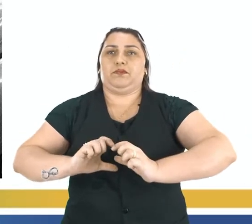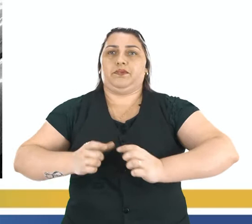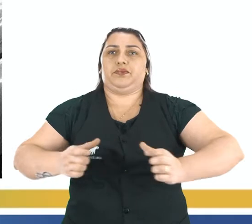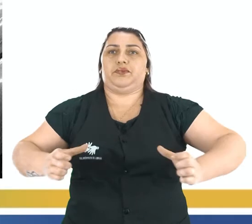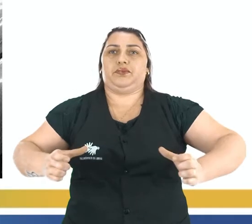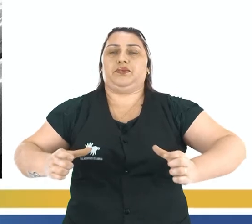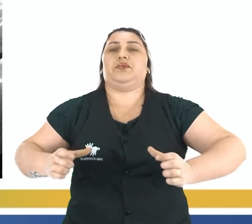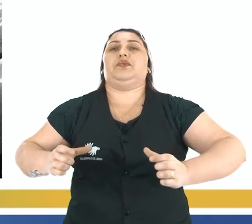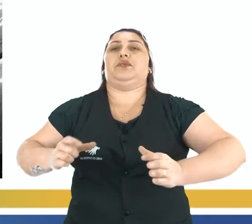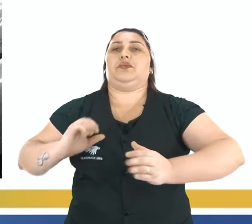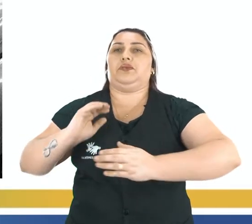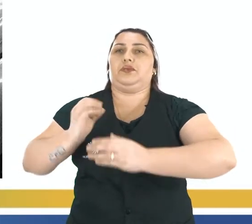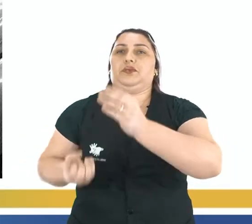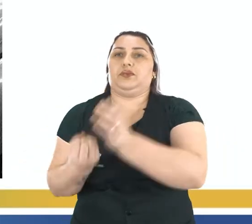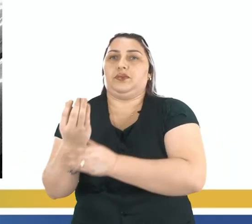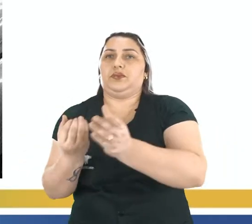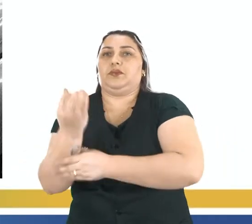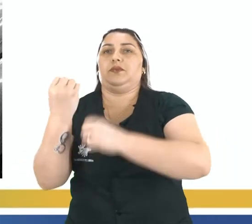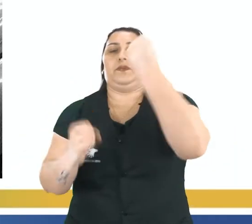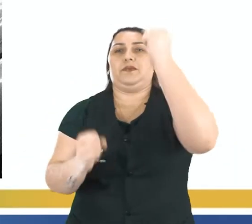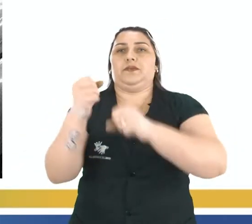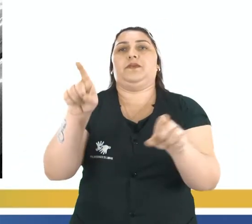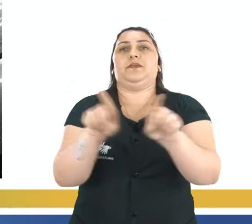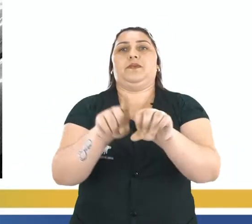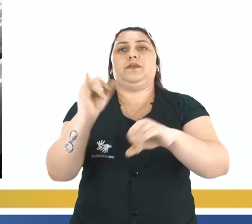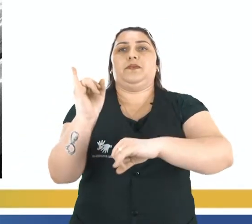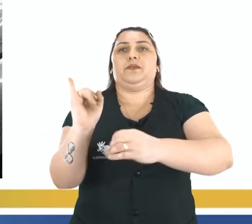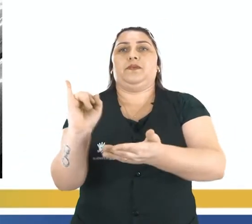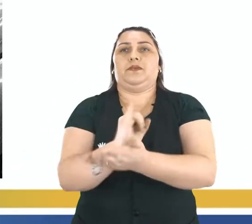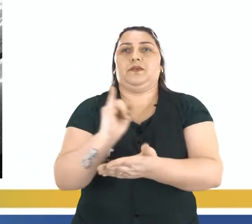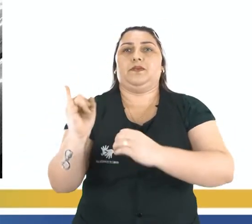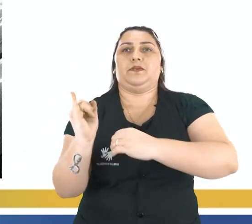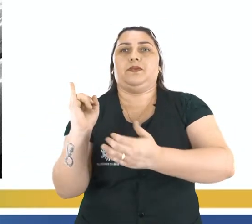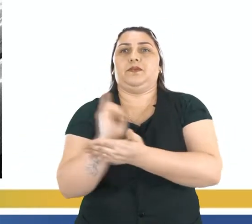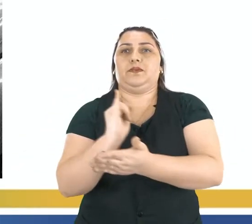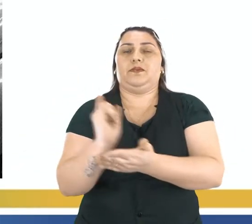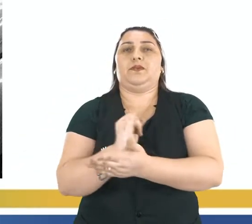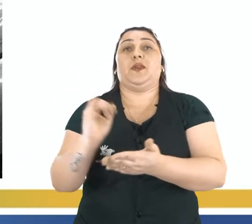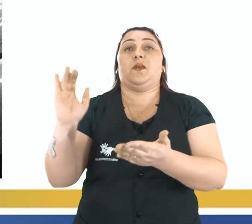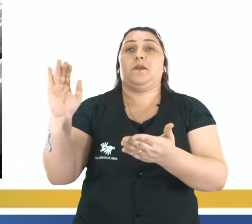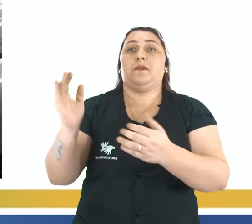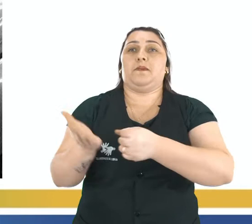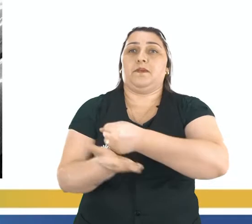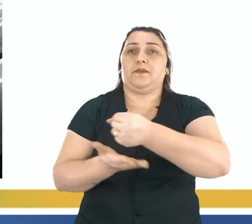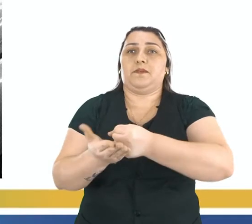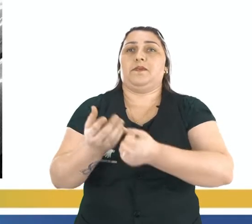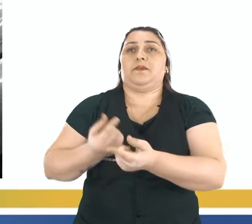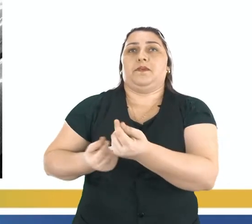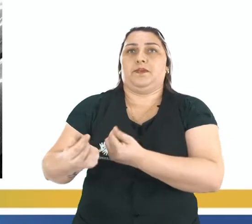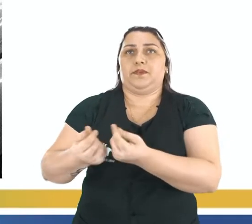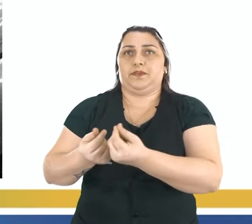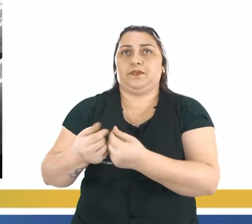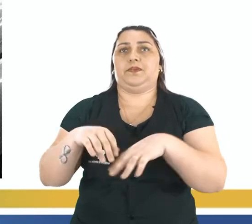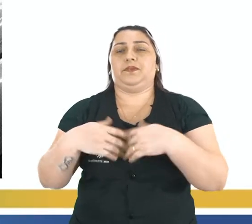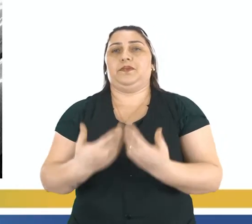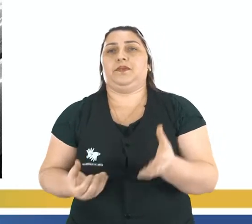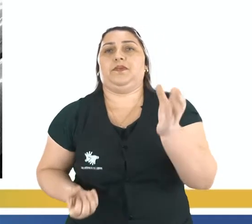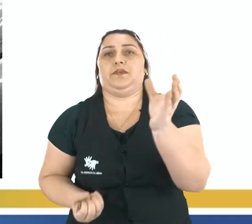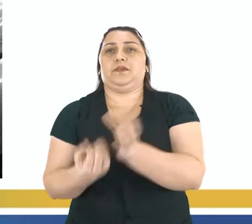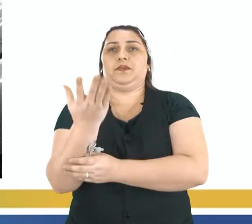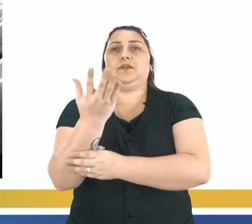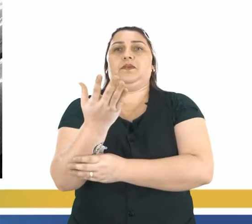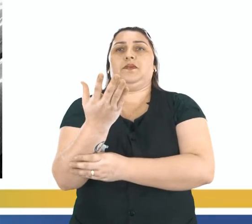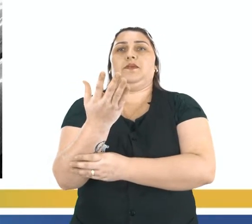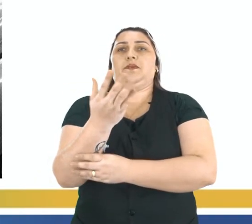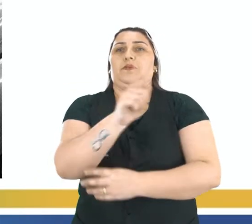da produção industrial e da infraestrutura, com participação ativa do Estado como base da economia, certo? Então surgiu lá durante